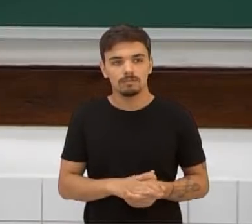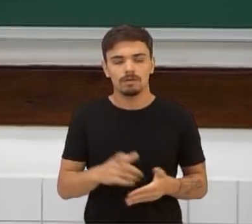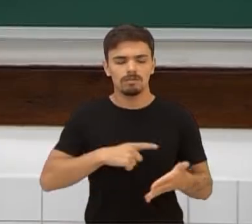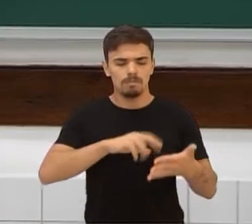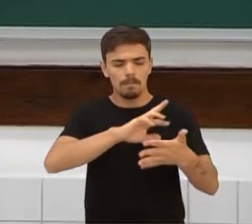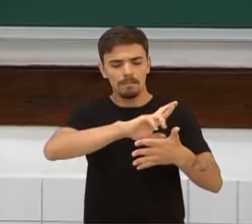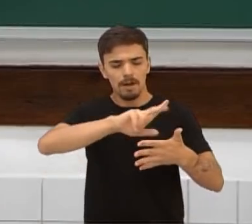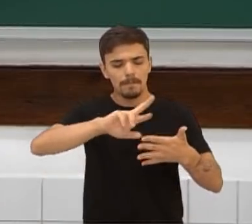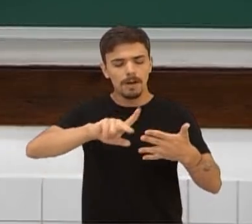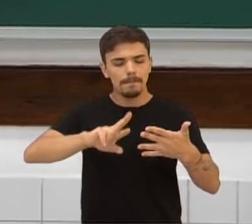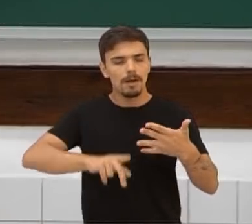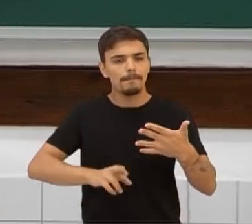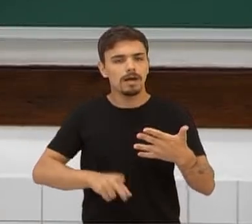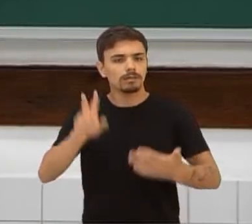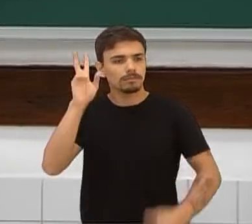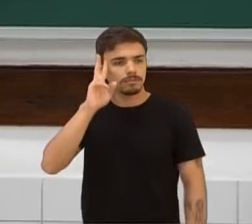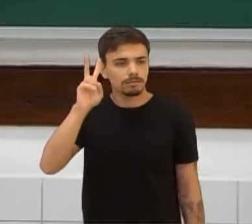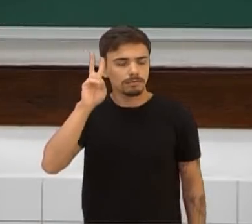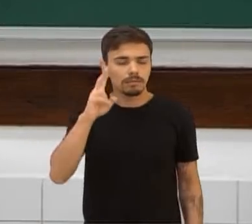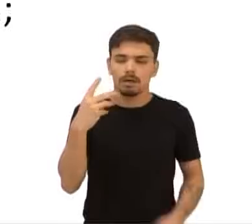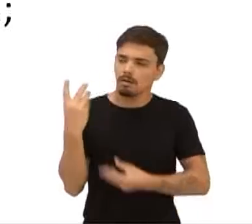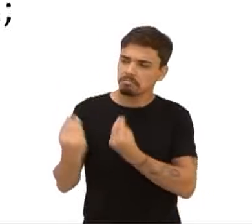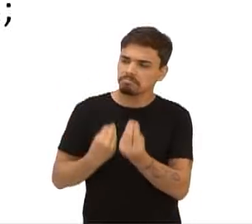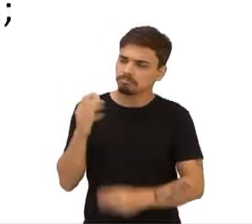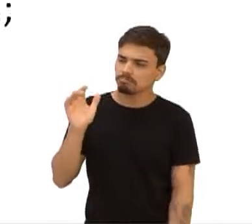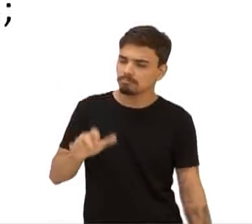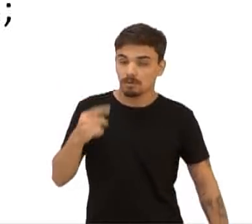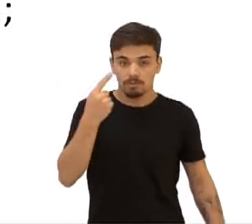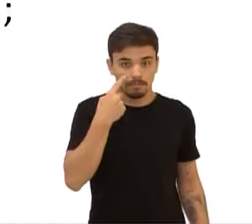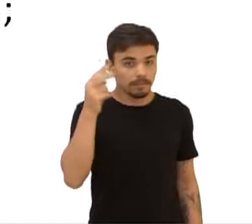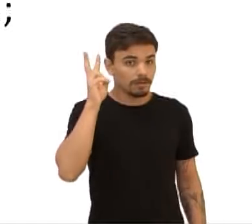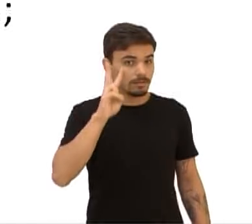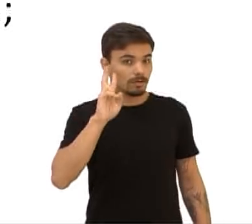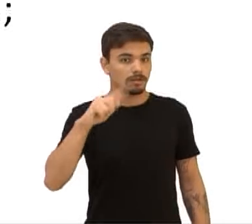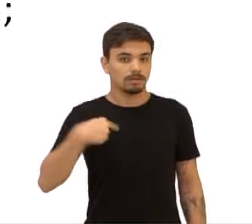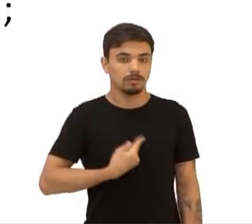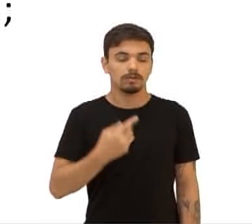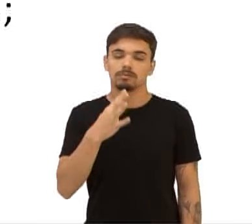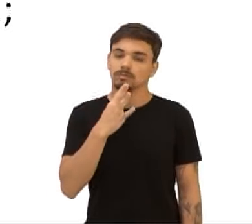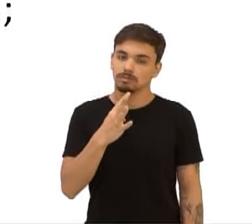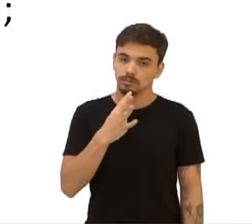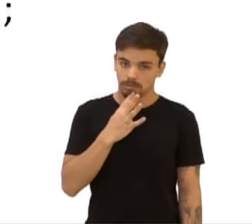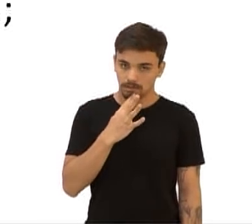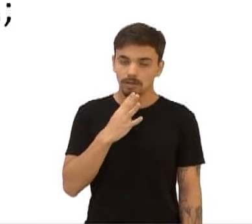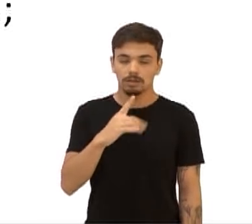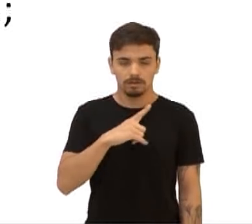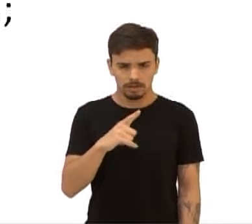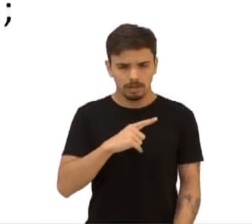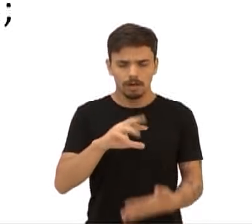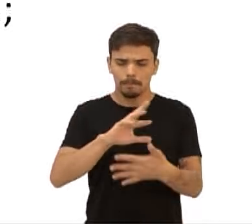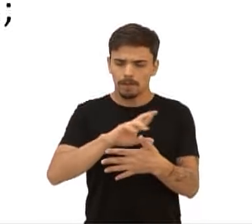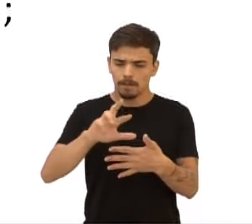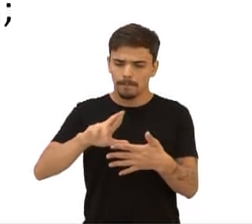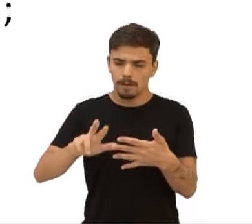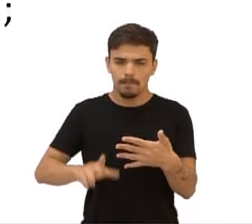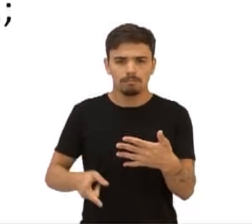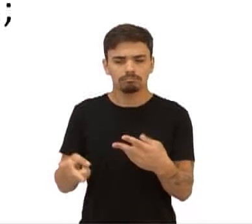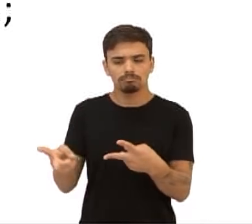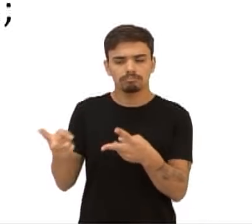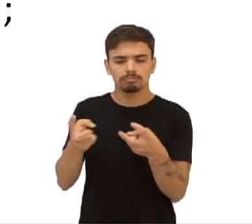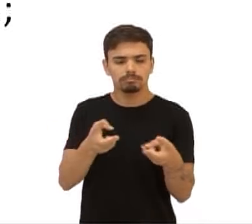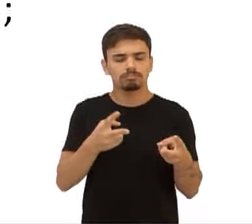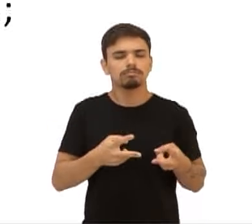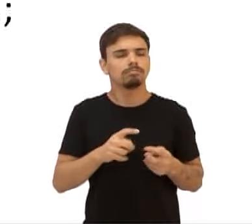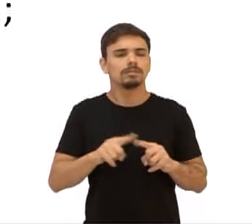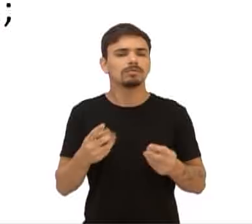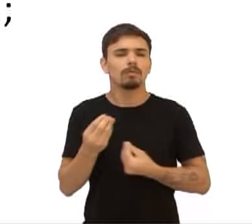Várias histórias. Como assim, gente? A história que a gente conhece, ela pode ter diferentes visões. Mas como